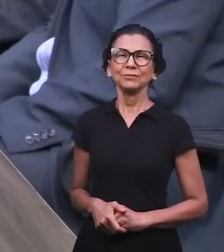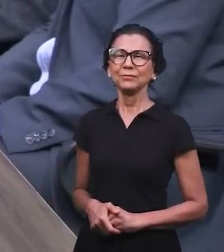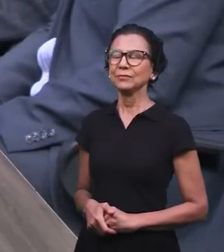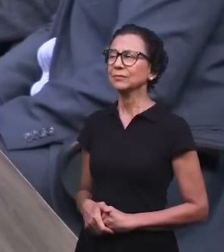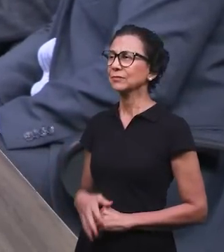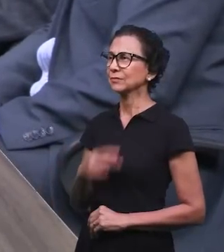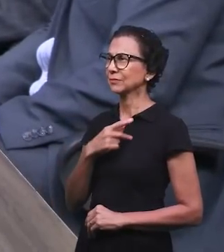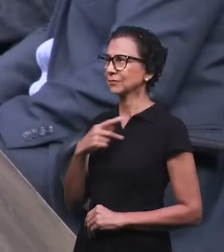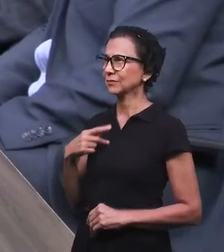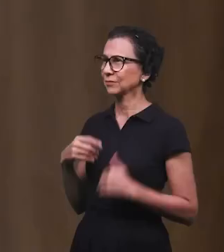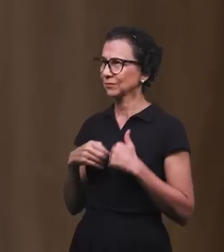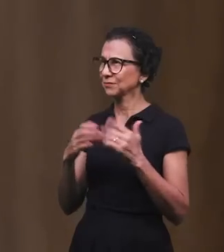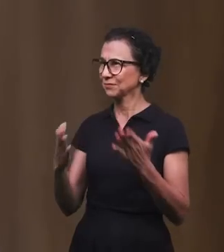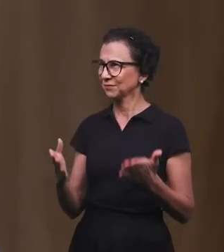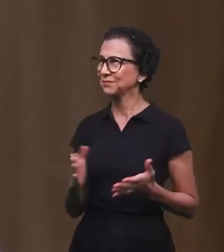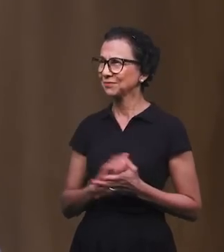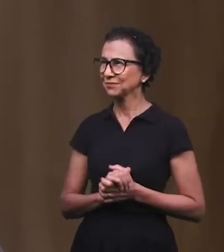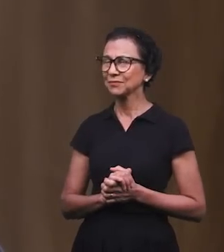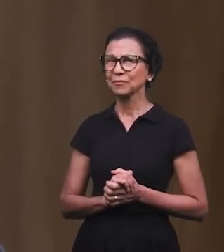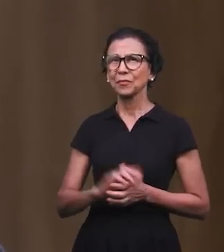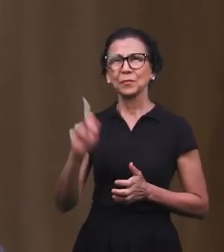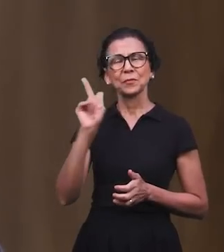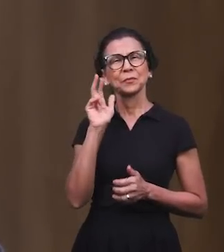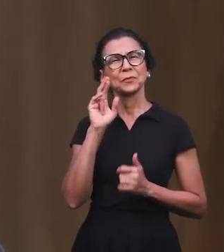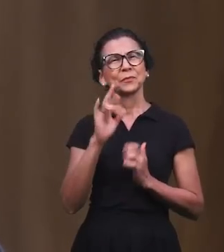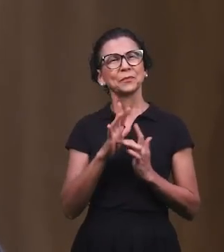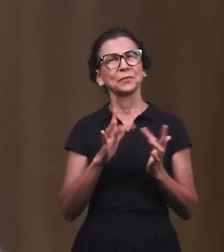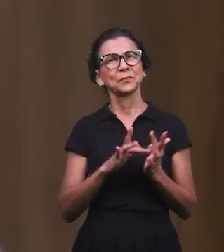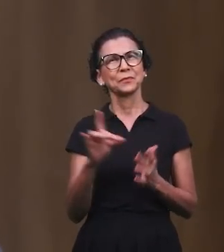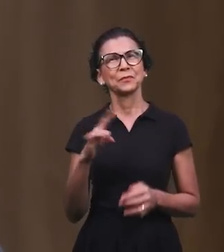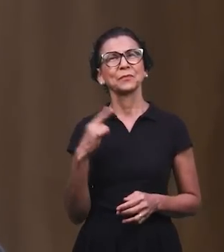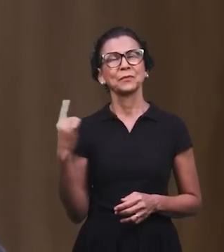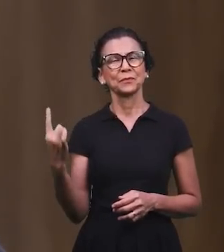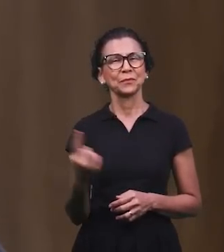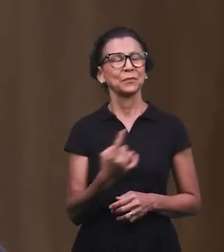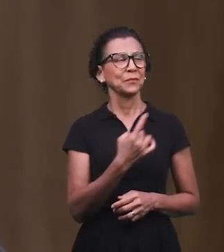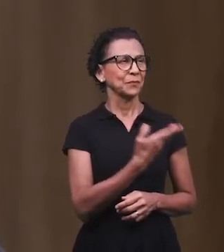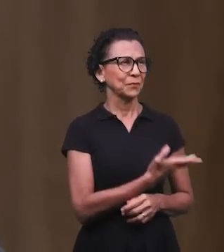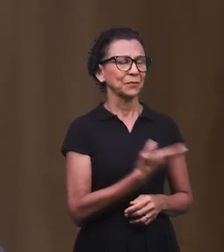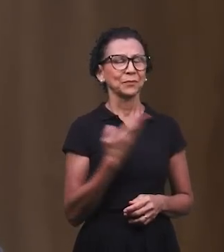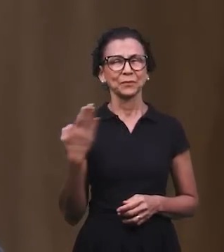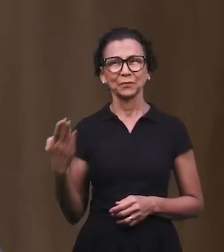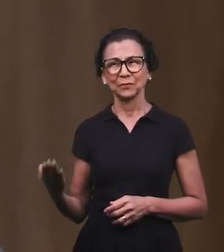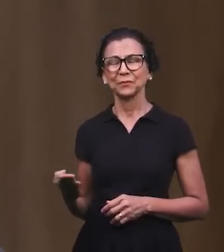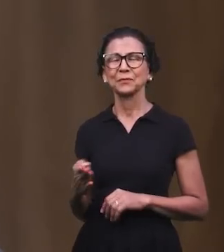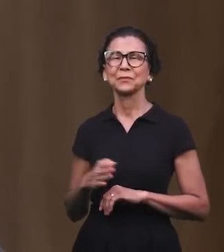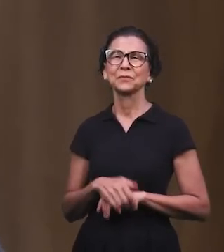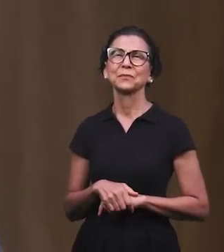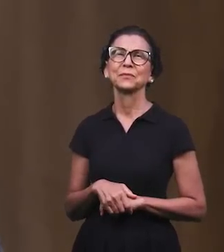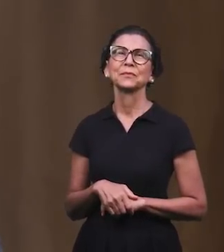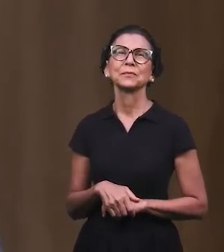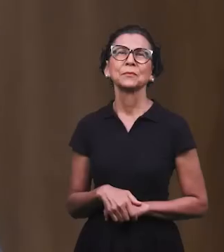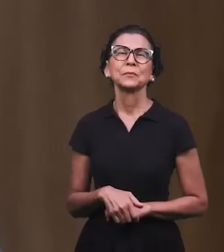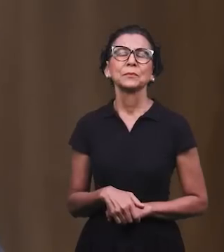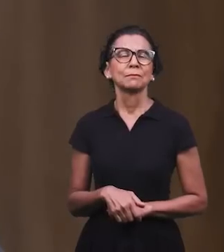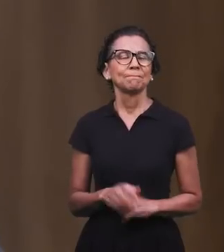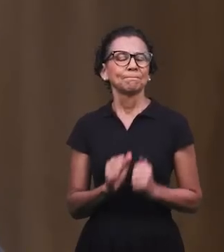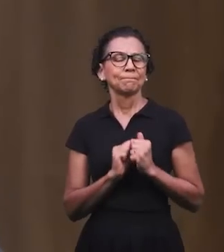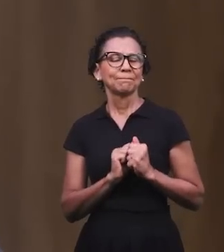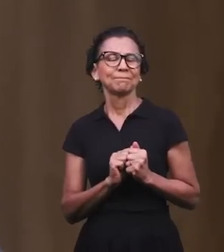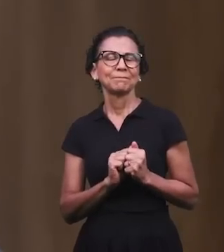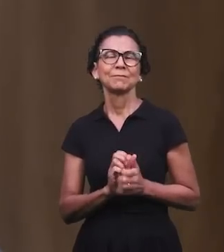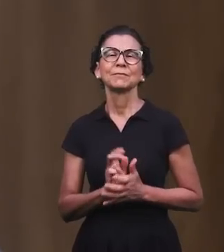Senhor. Paz do Senhor a todos, paz do Senhor, pastor Tiago, pastor Alex. Estamos juntos, continuando esse trabalho que o